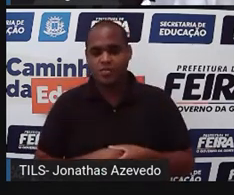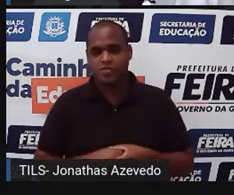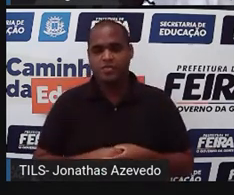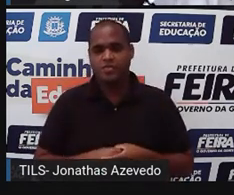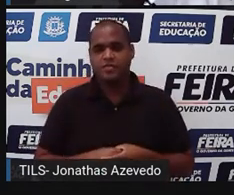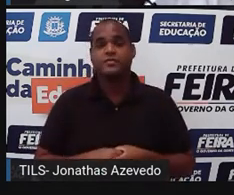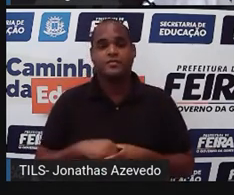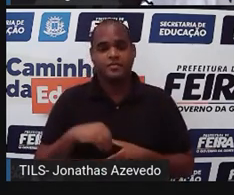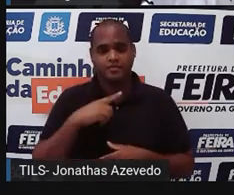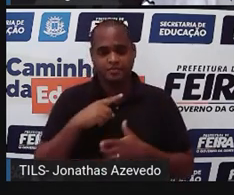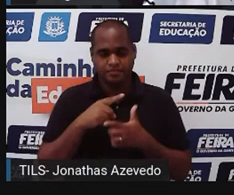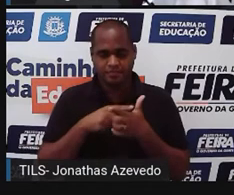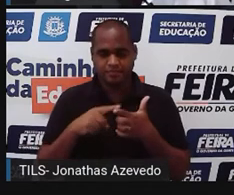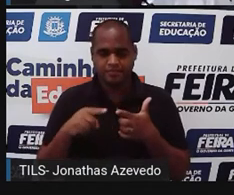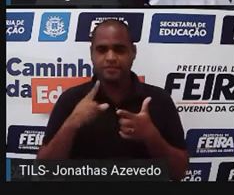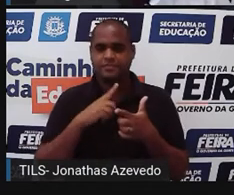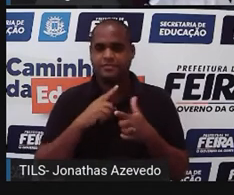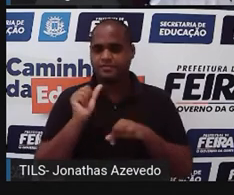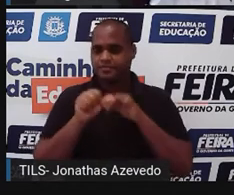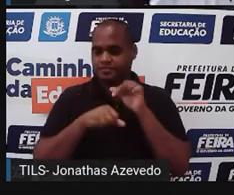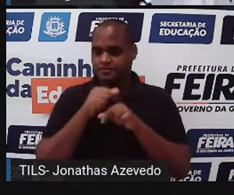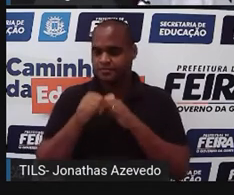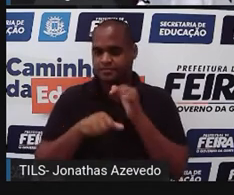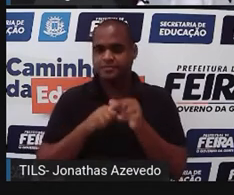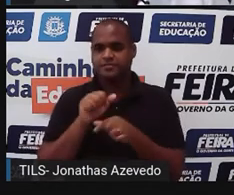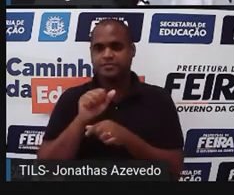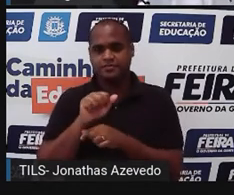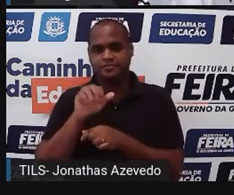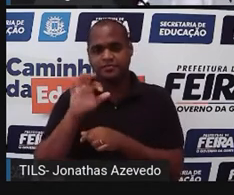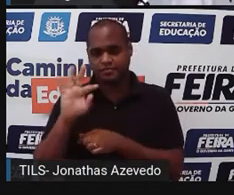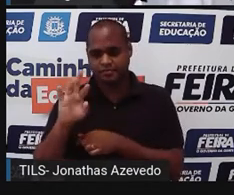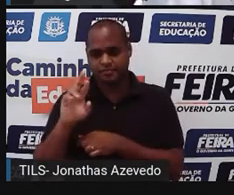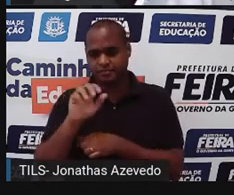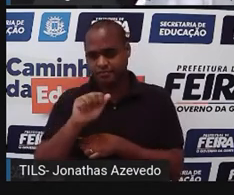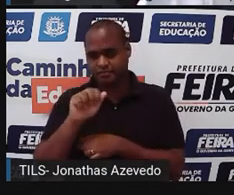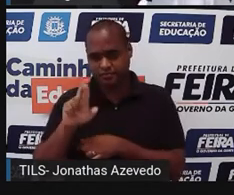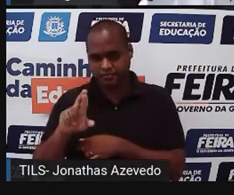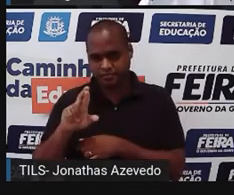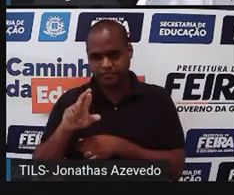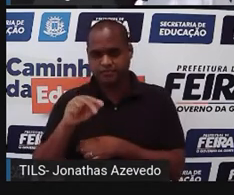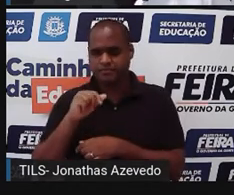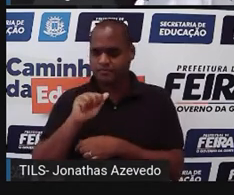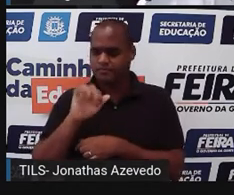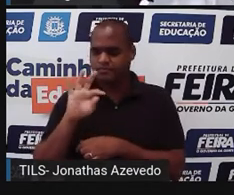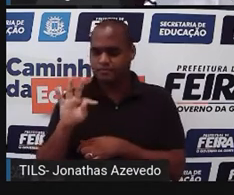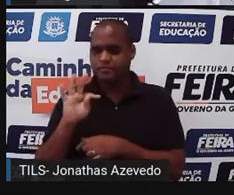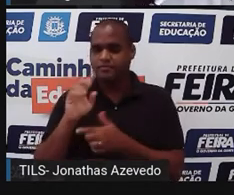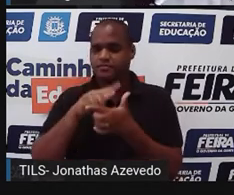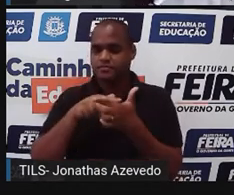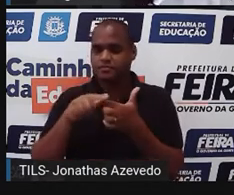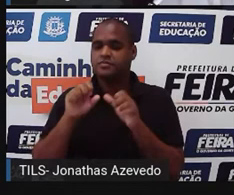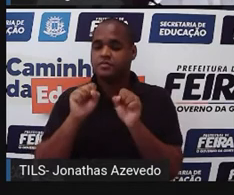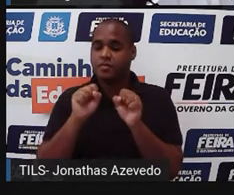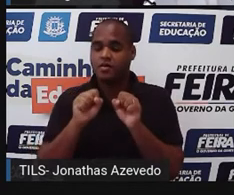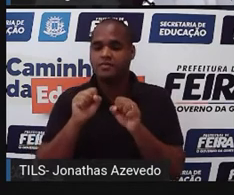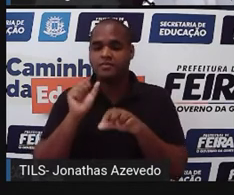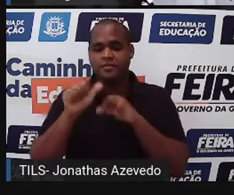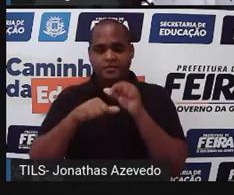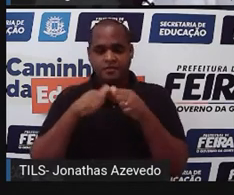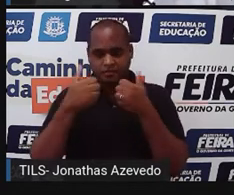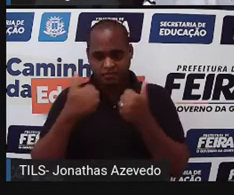retângulo foi dividido em dois triângulos e como é que ele foi dividido através de uma de suas diagonais